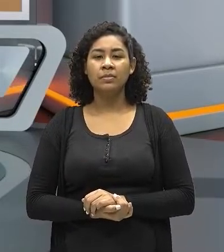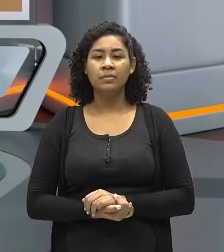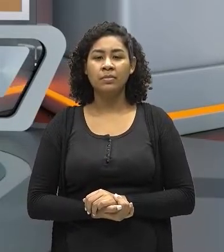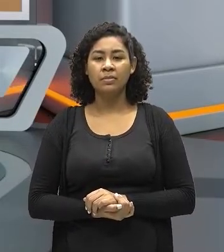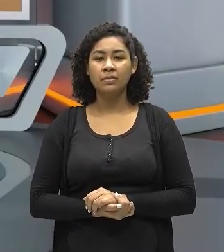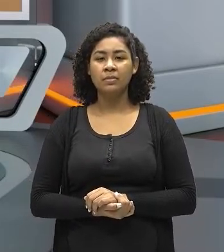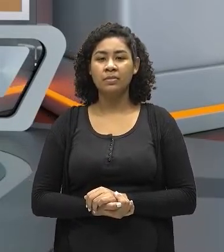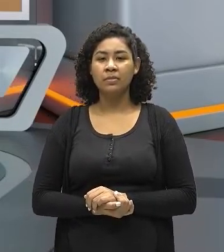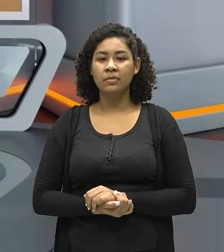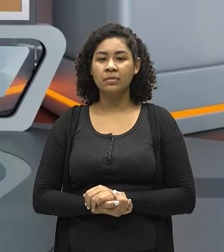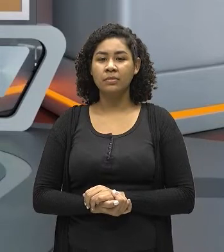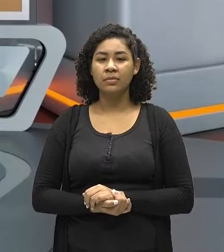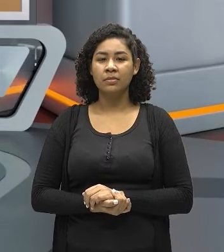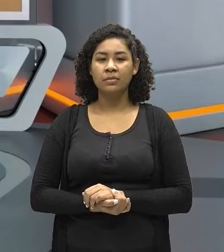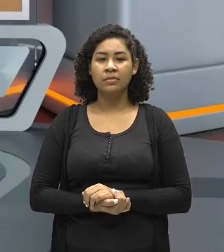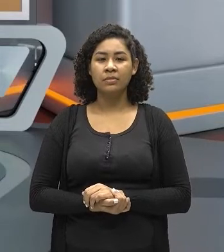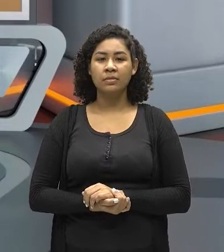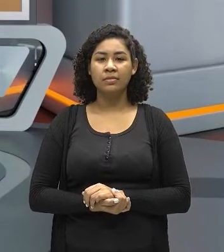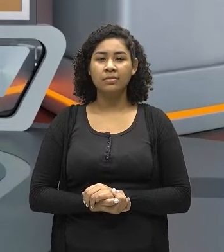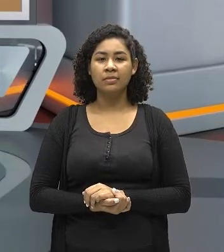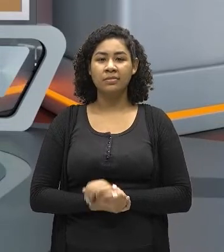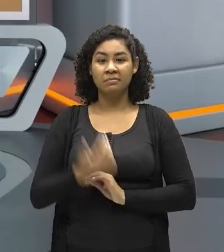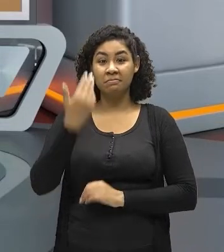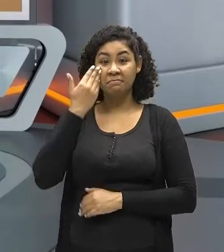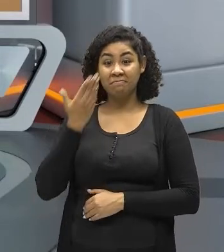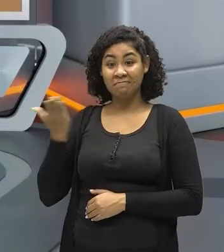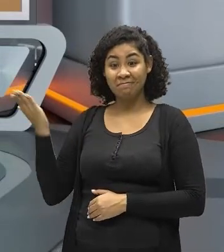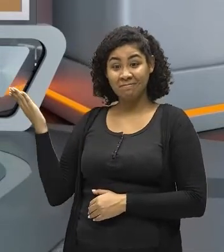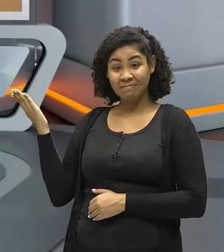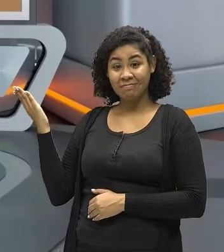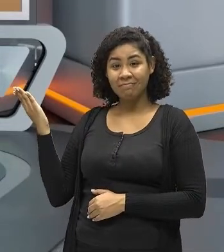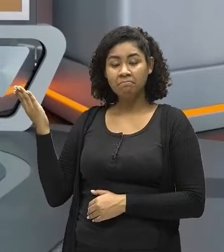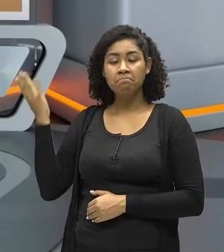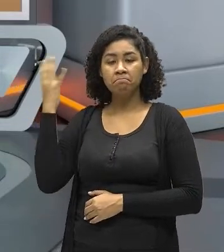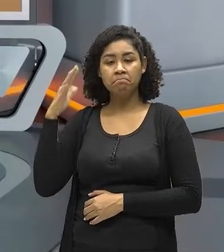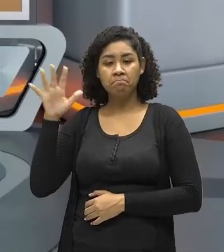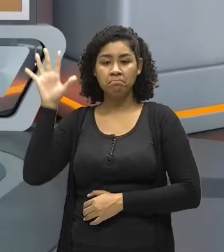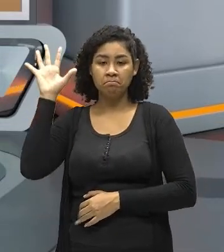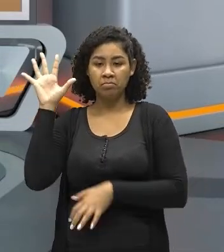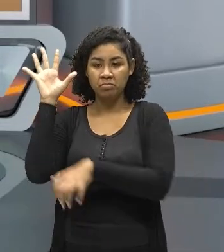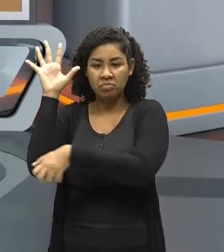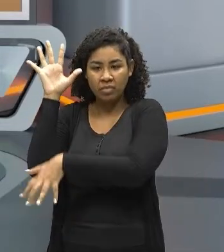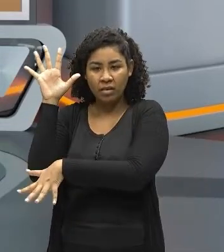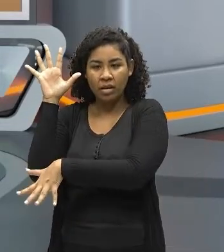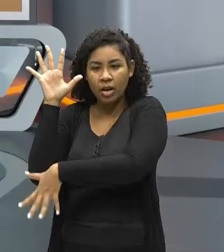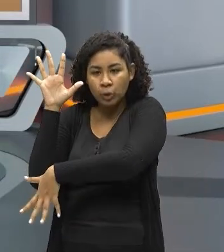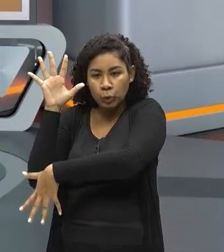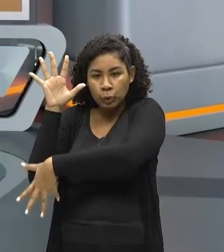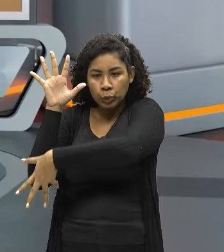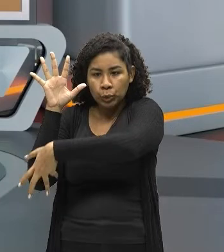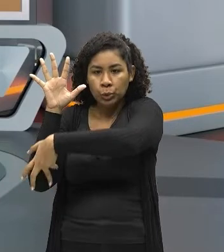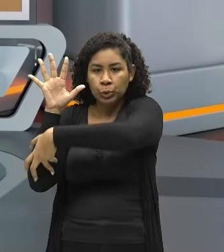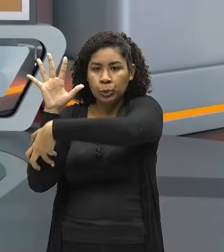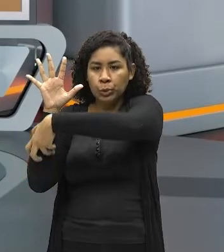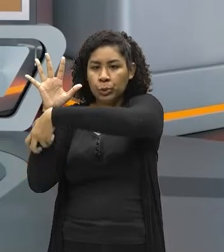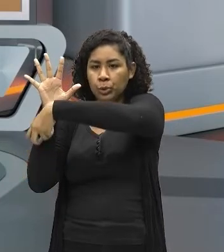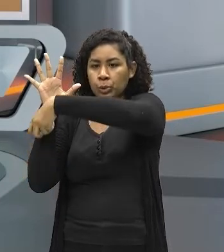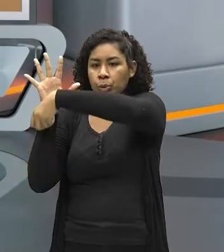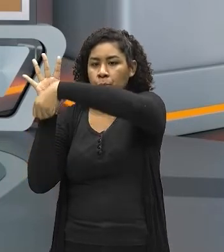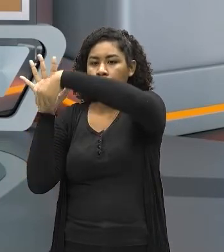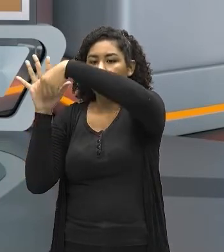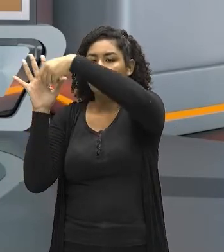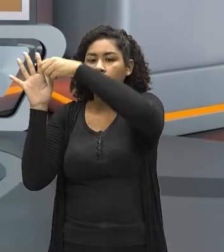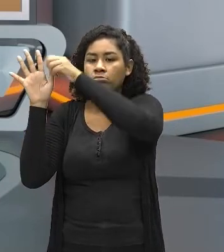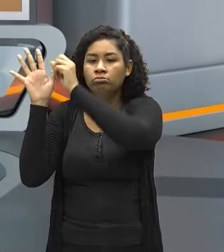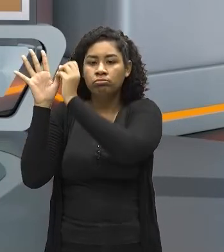Elas irrigam, as flores viram frutos. E os frutos que são palavras do nosso cotidiano.